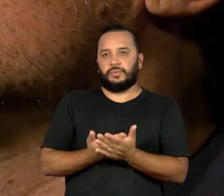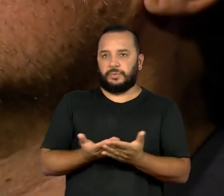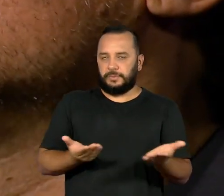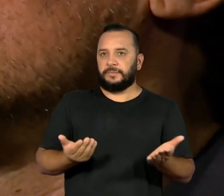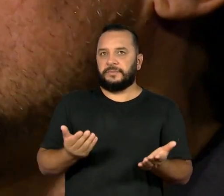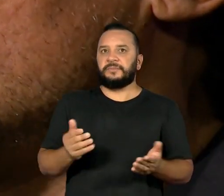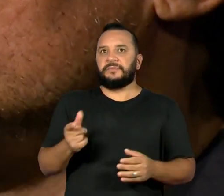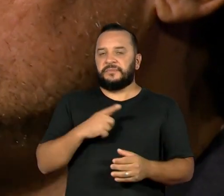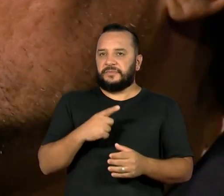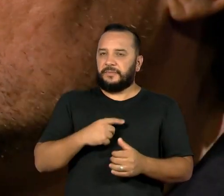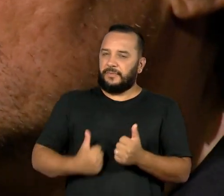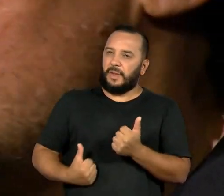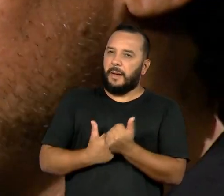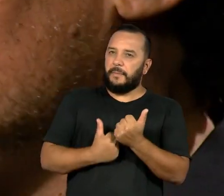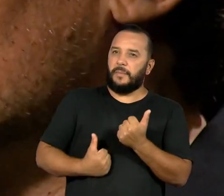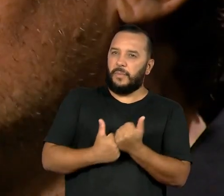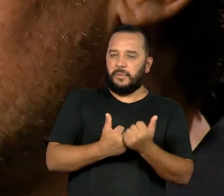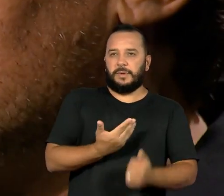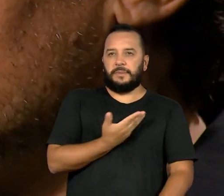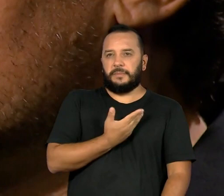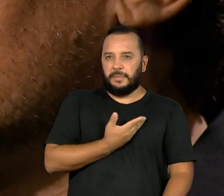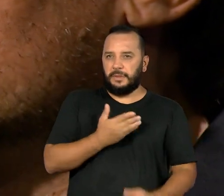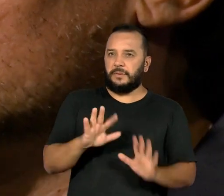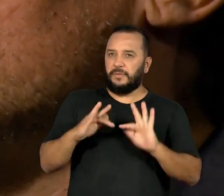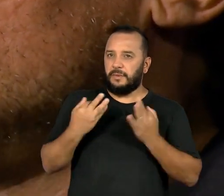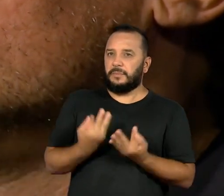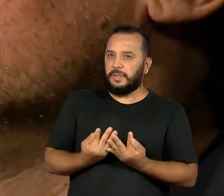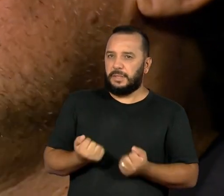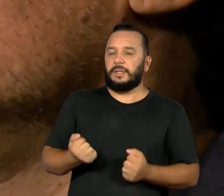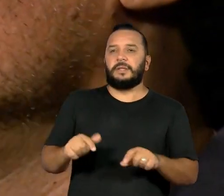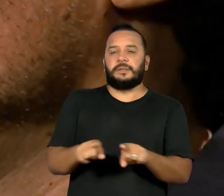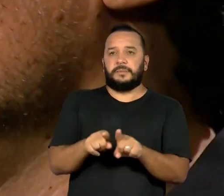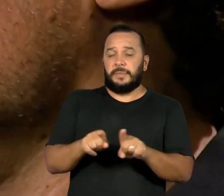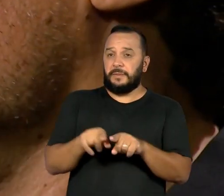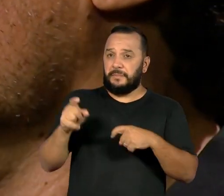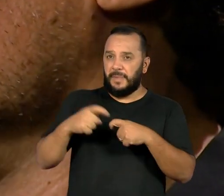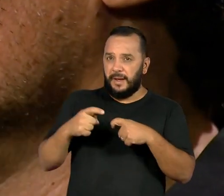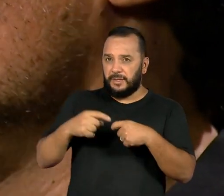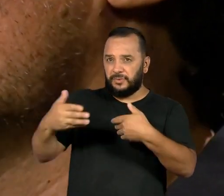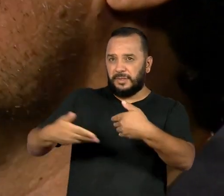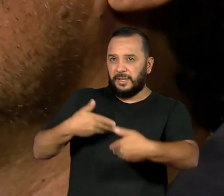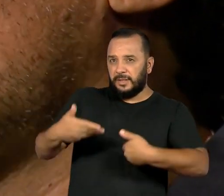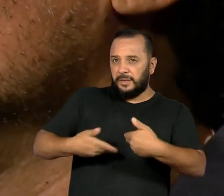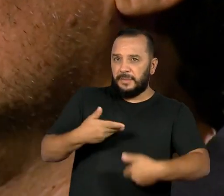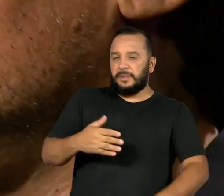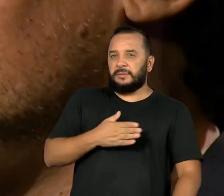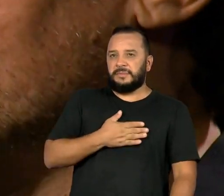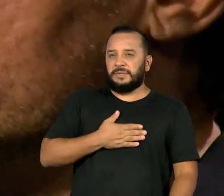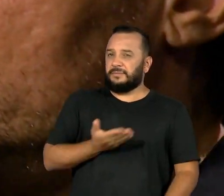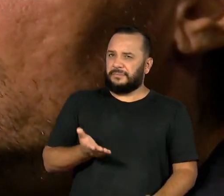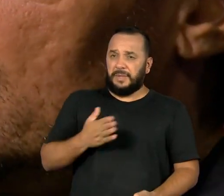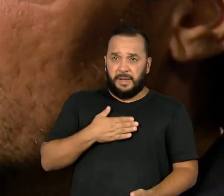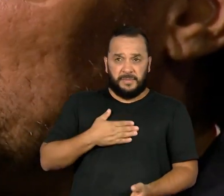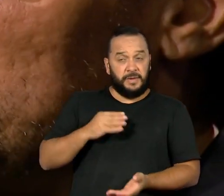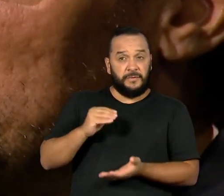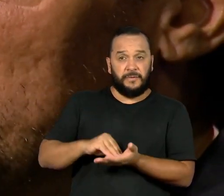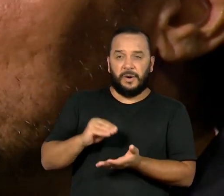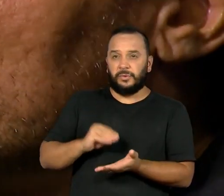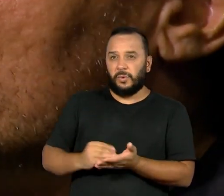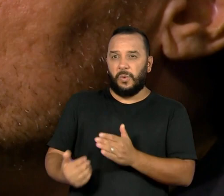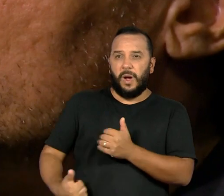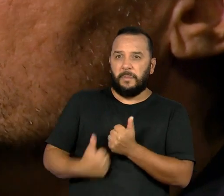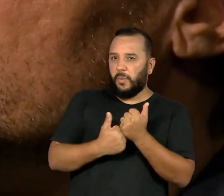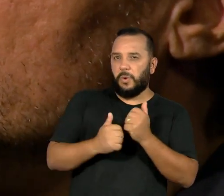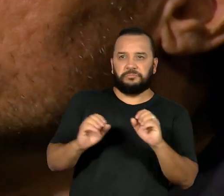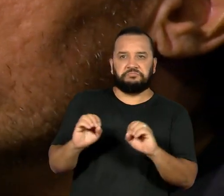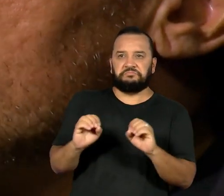apoio incondicional de amigos, famílias, acesso aos melhores médicos. Quer dizer, nunca me faltou